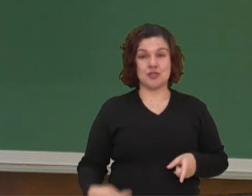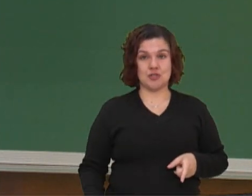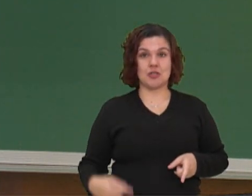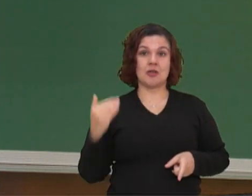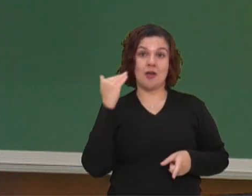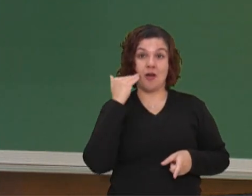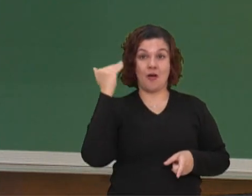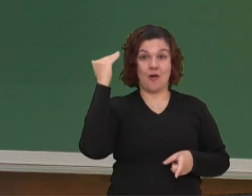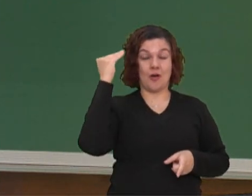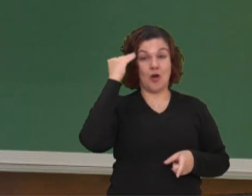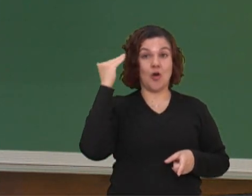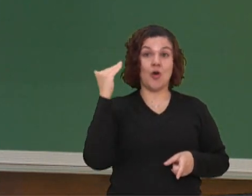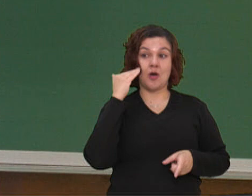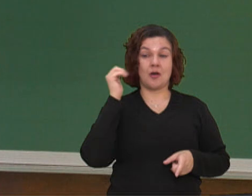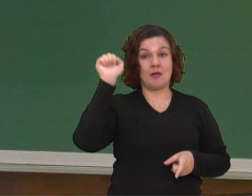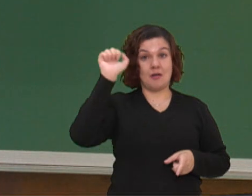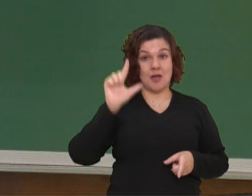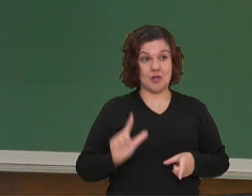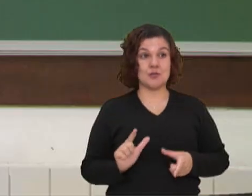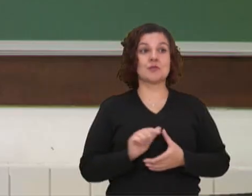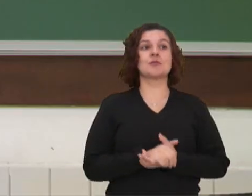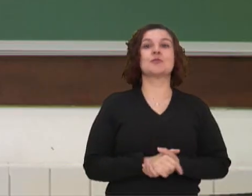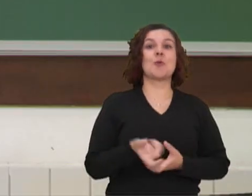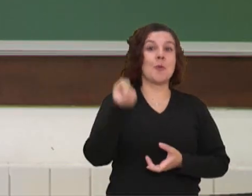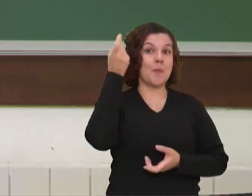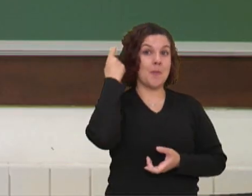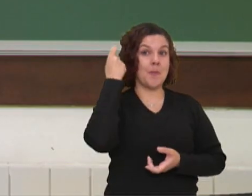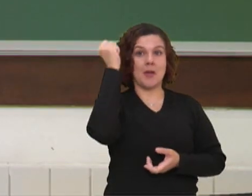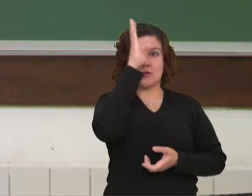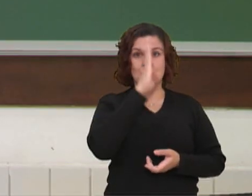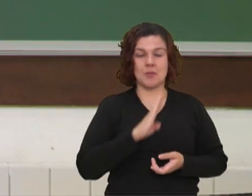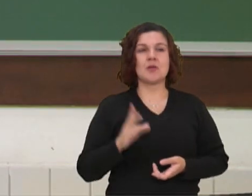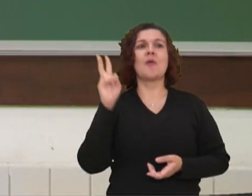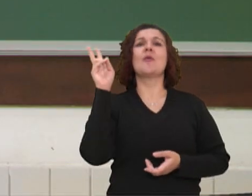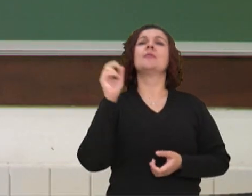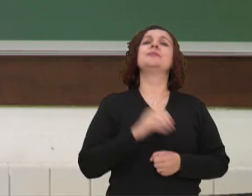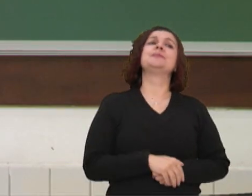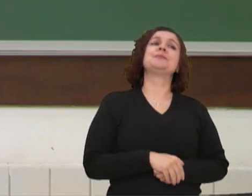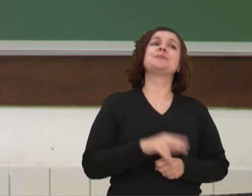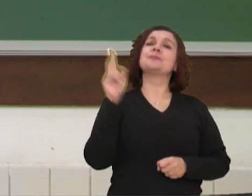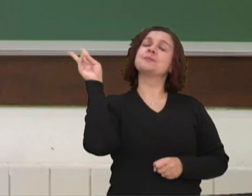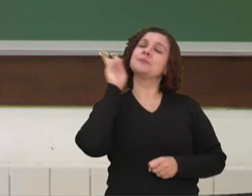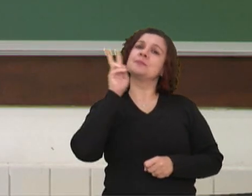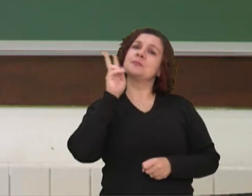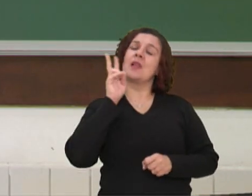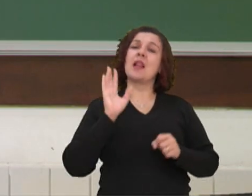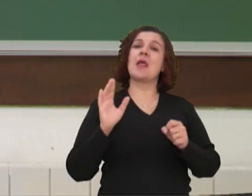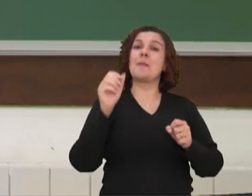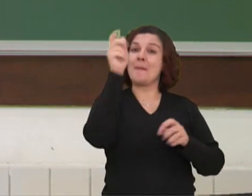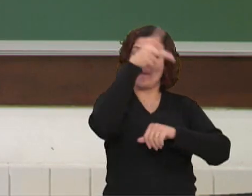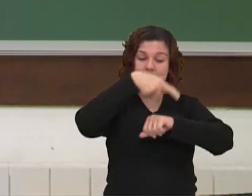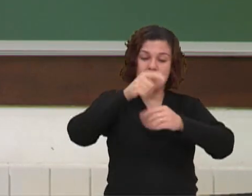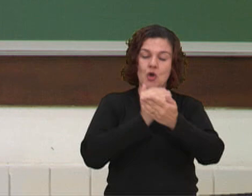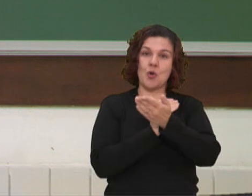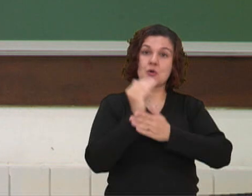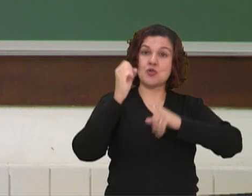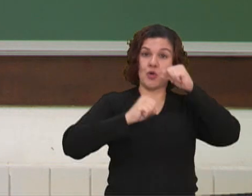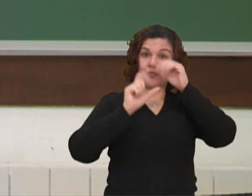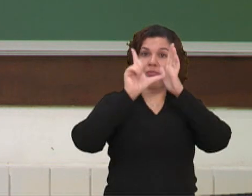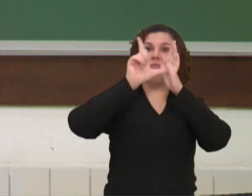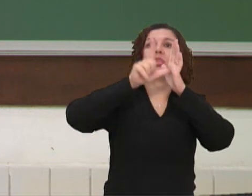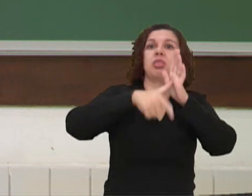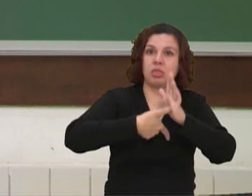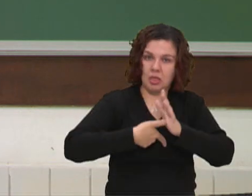México, Brasil. Lembram lá dos novos países industrializados que nós vimos? Que se industrializaram tardiamente? Então,